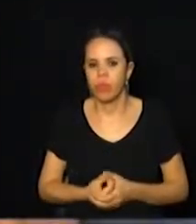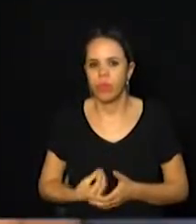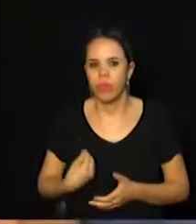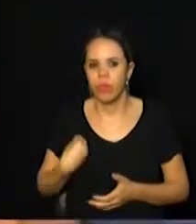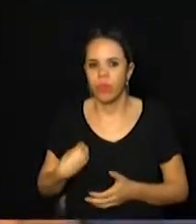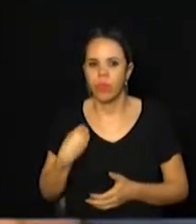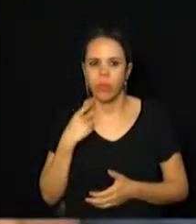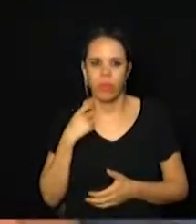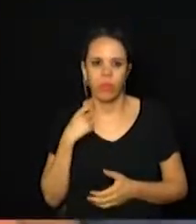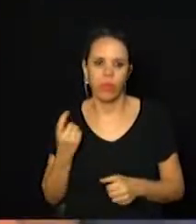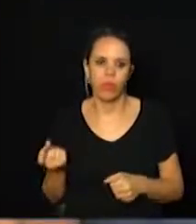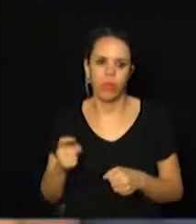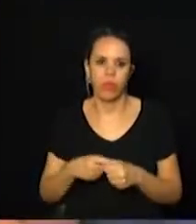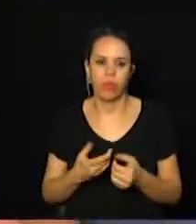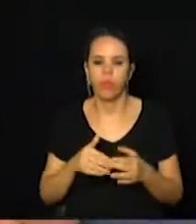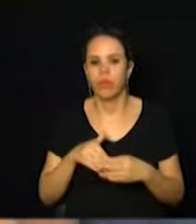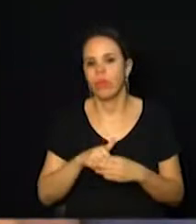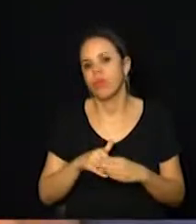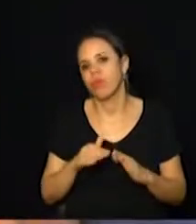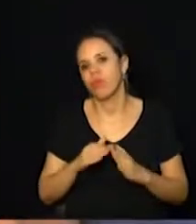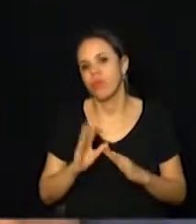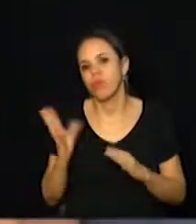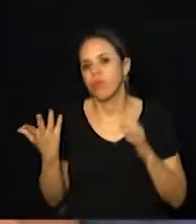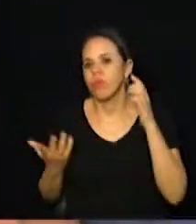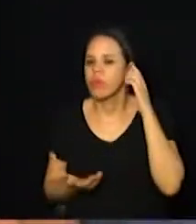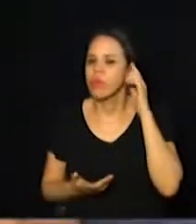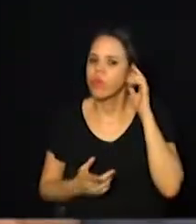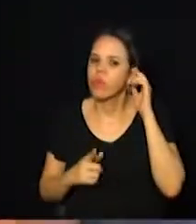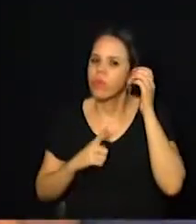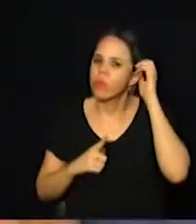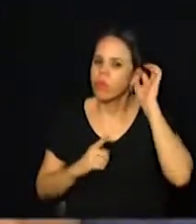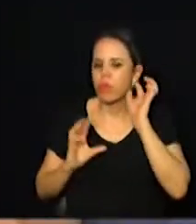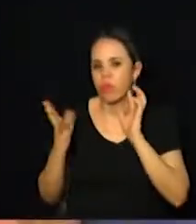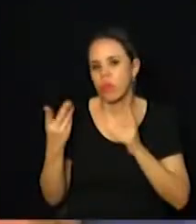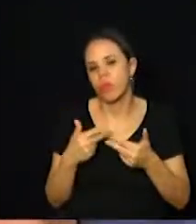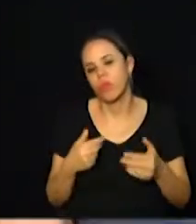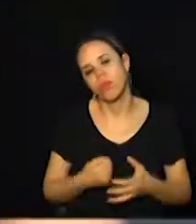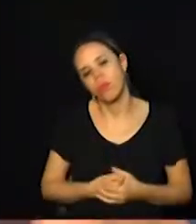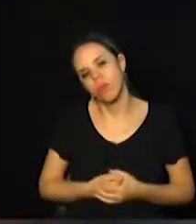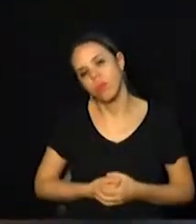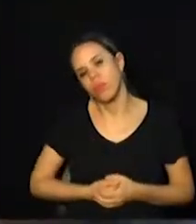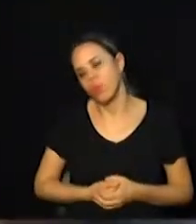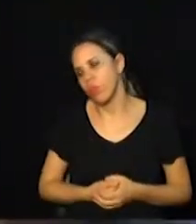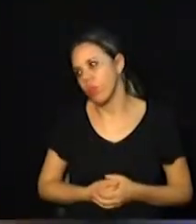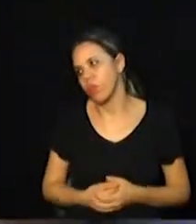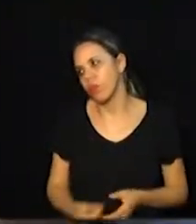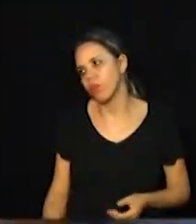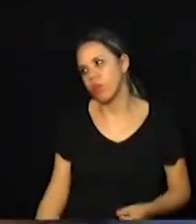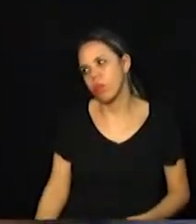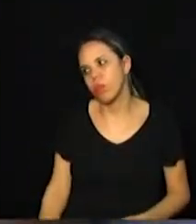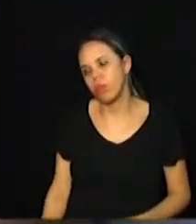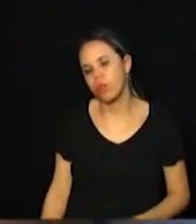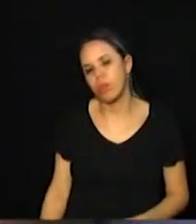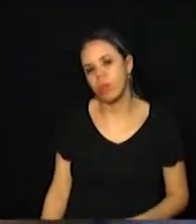aí voltando as escolas que que vai acontecer nós temos acontecimentos Oi e aí não tá a gente nunca